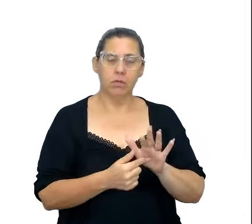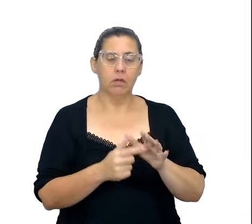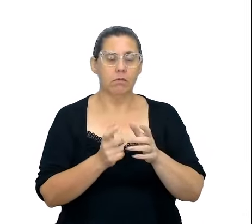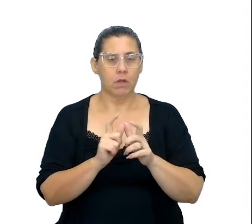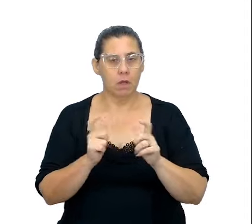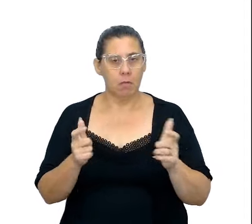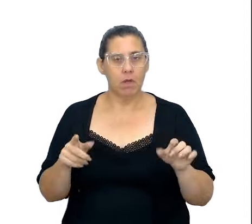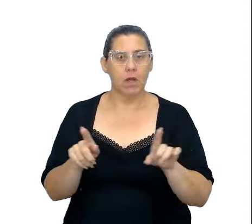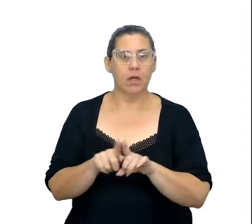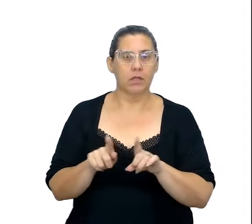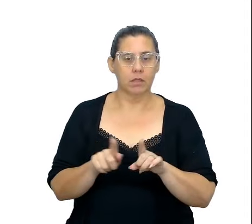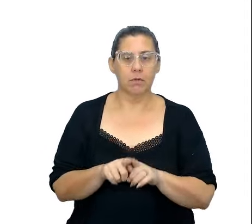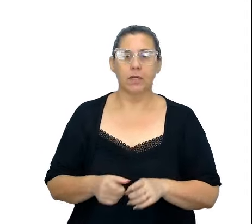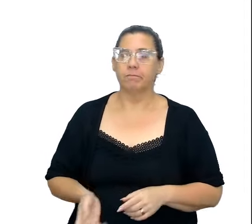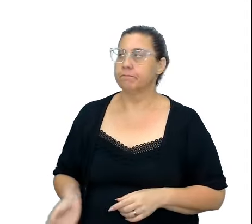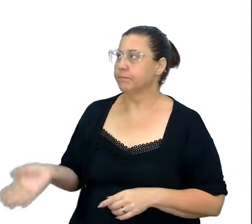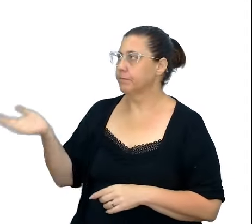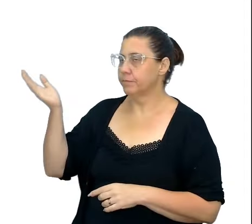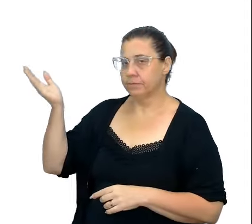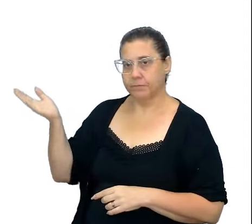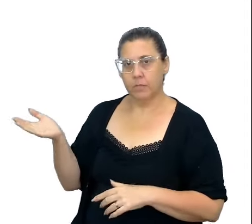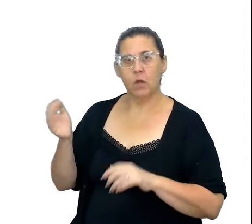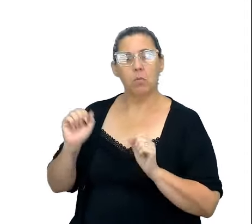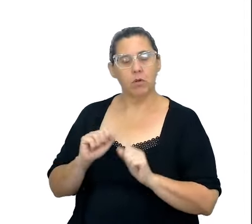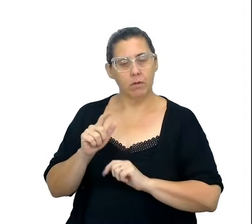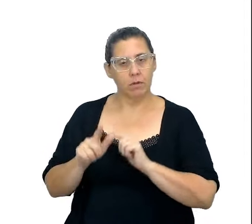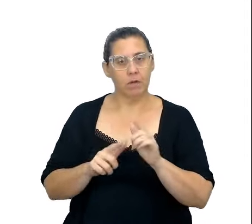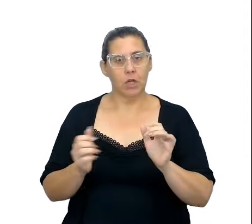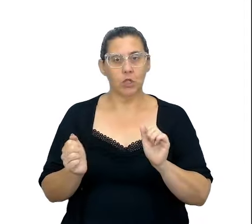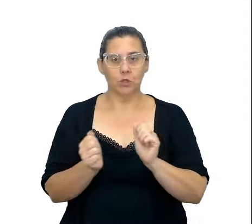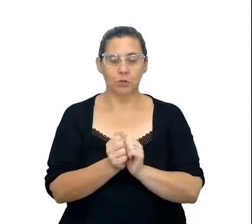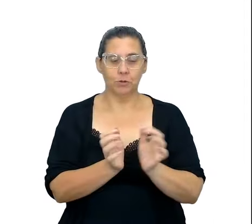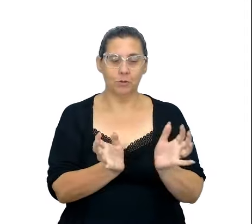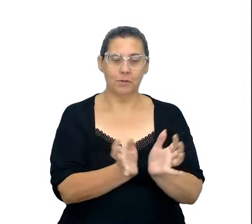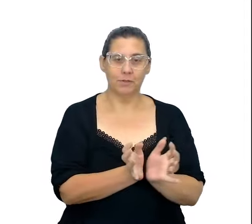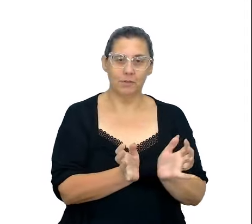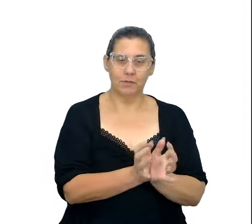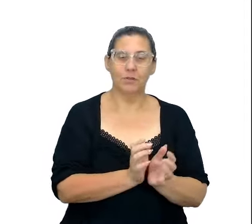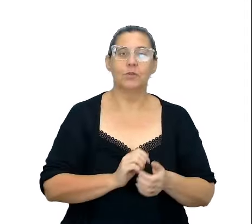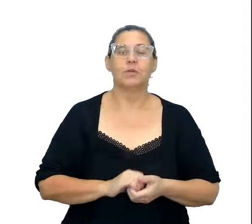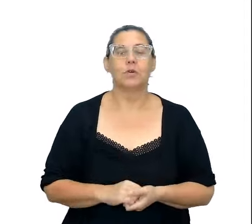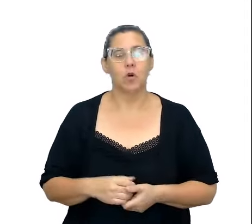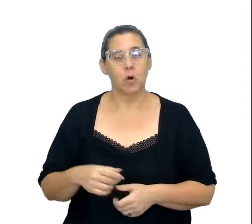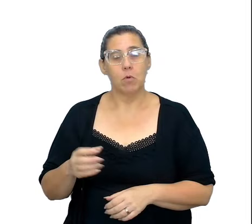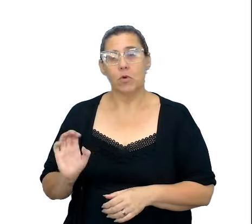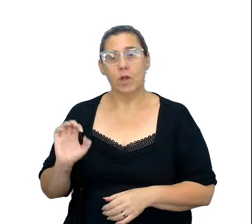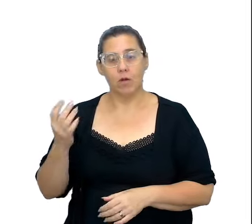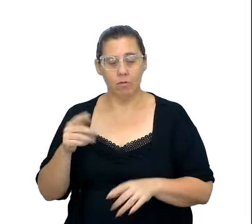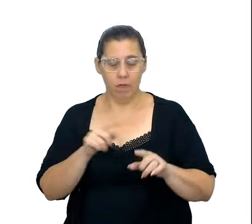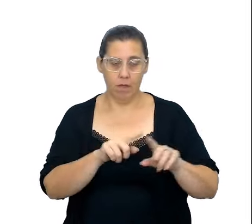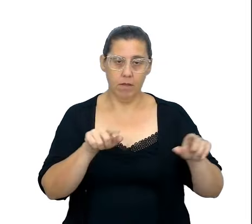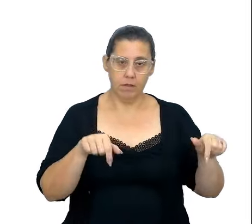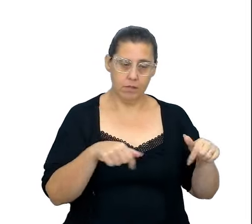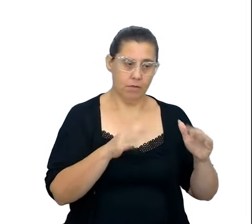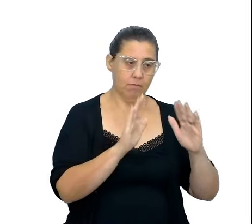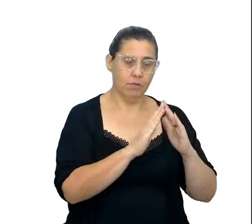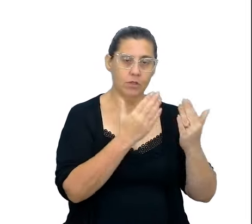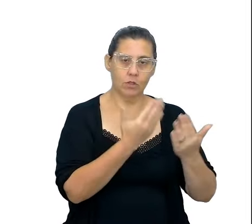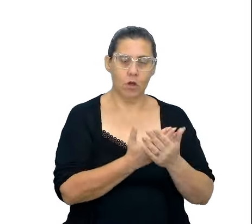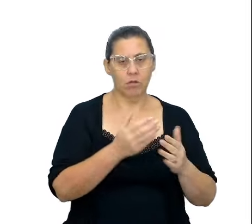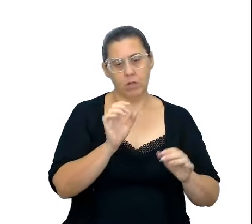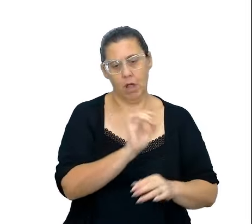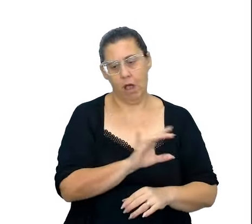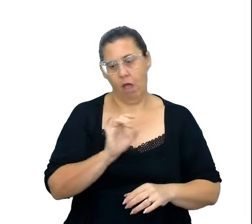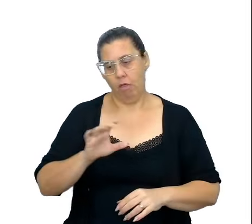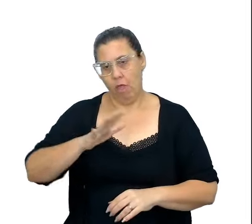ampliar também esse quadro, né, para poder trabalhar junto com essa turma. E também junto com a realidade escolar, né, de cada região, de